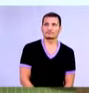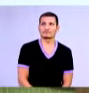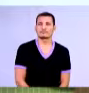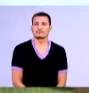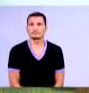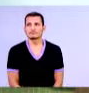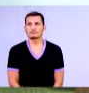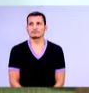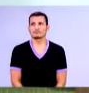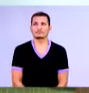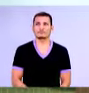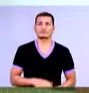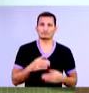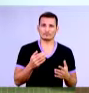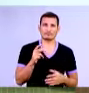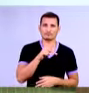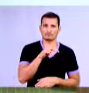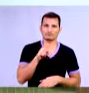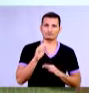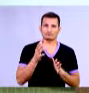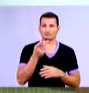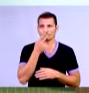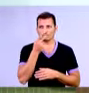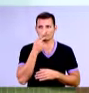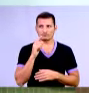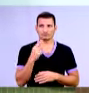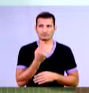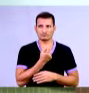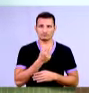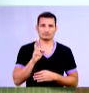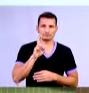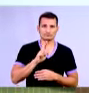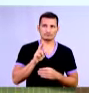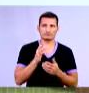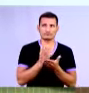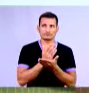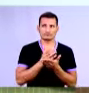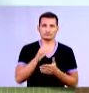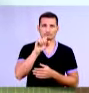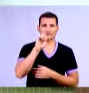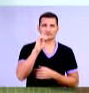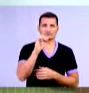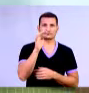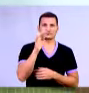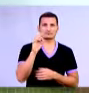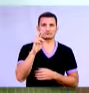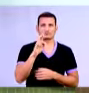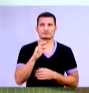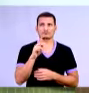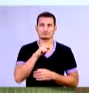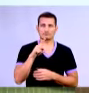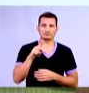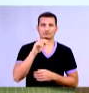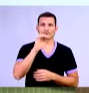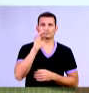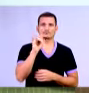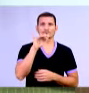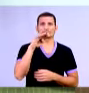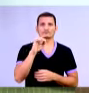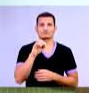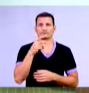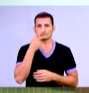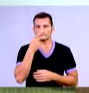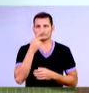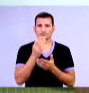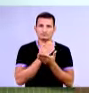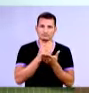Como o professor já comentou aí, nós utilizaremos alguns softwares, né? O professor Fábio citou os softwares para nós, né?